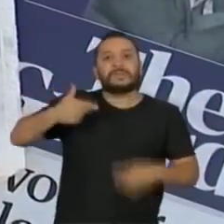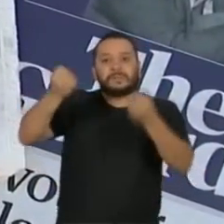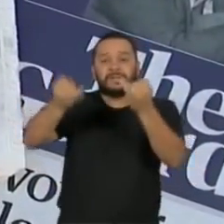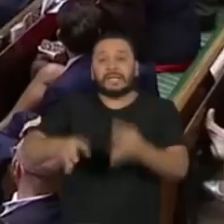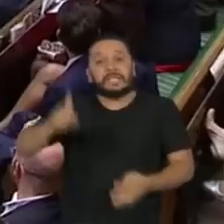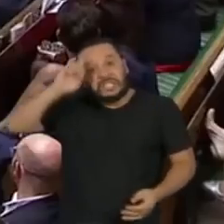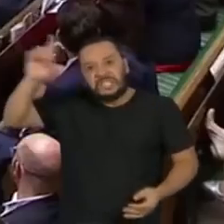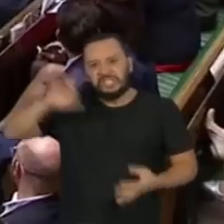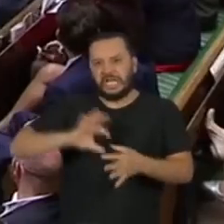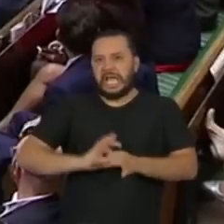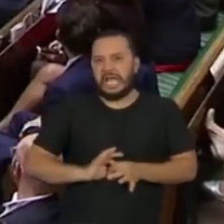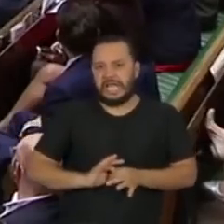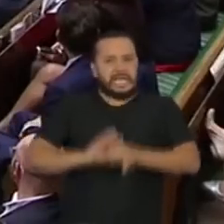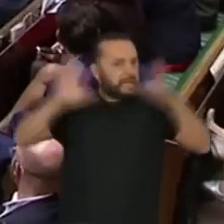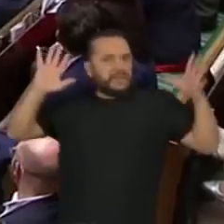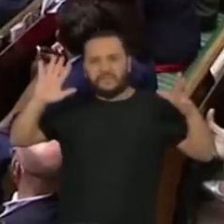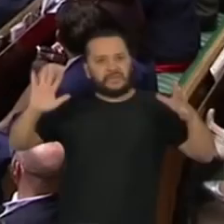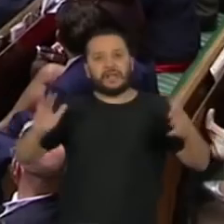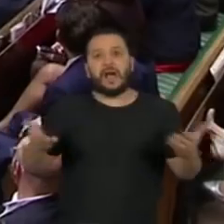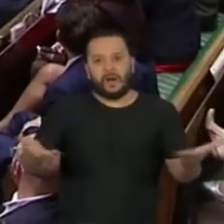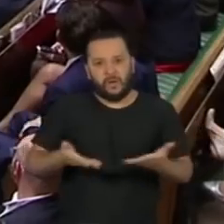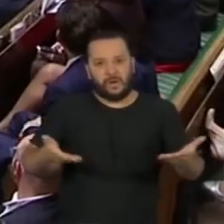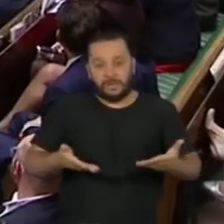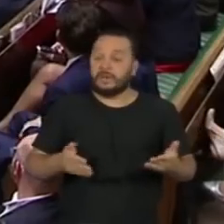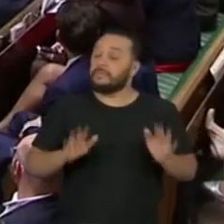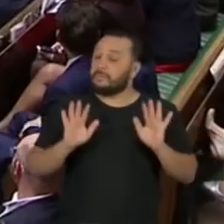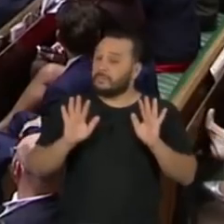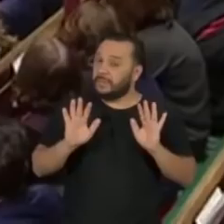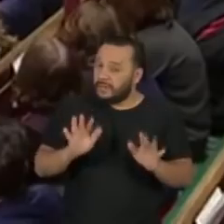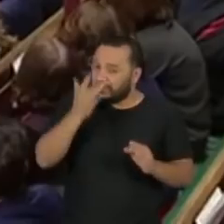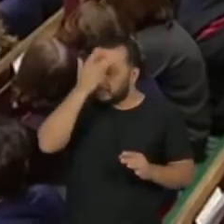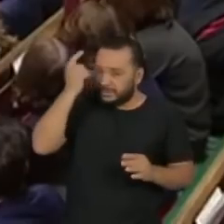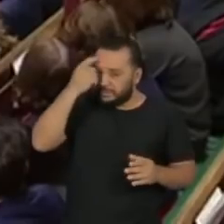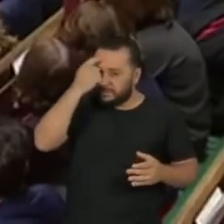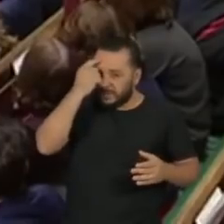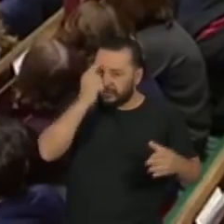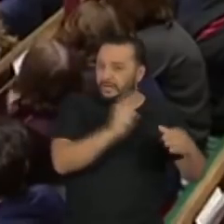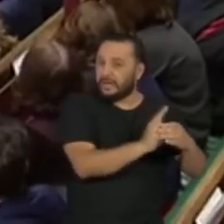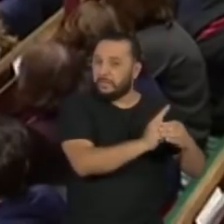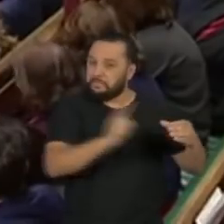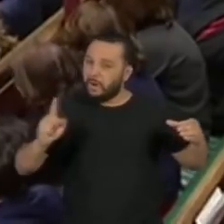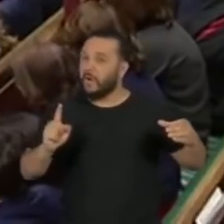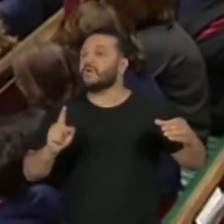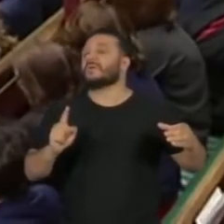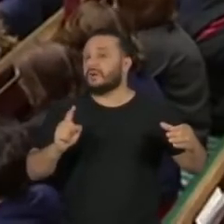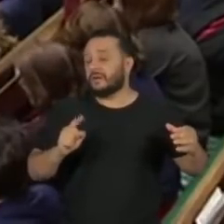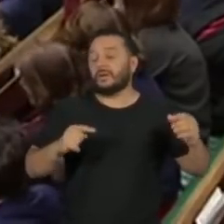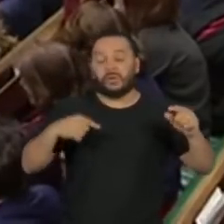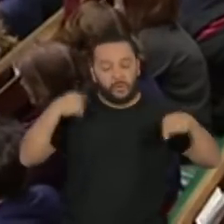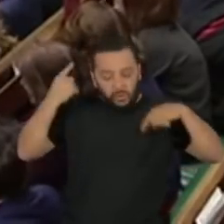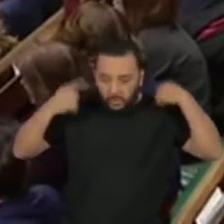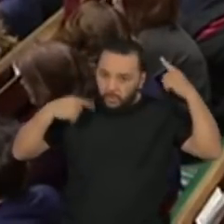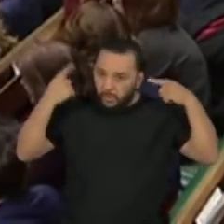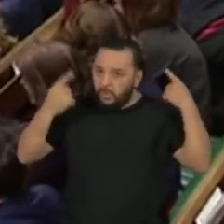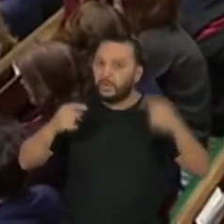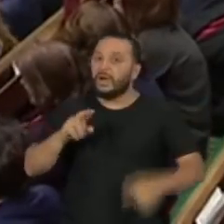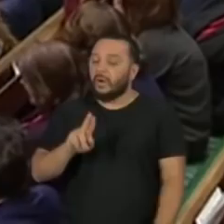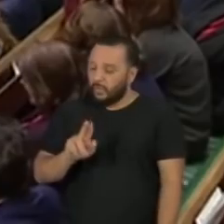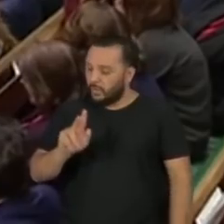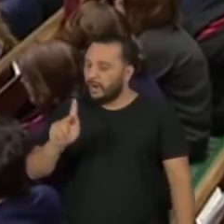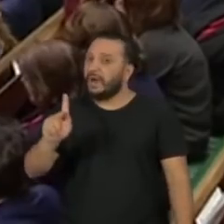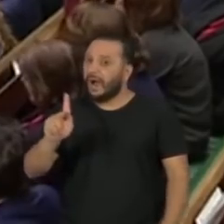do bloco, enquanto os opositores acreditam que o Brexit foi uma loucura que pode enfraquecer a